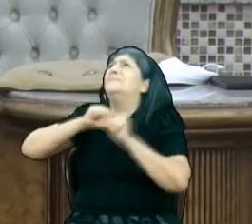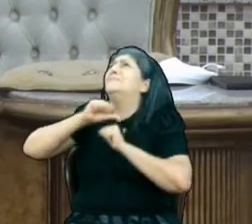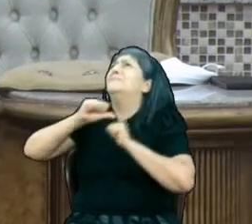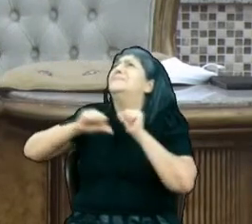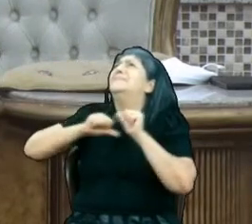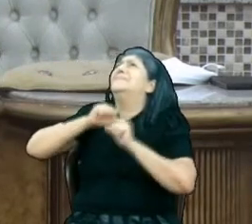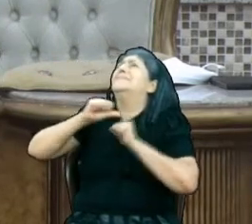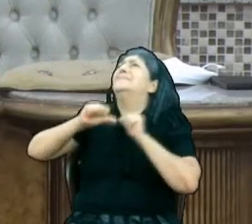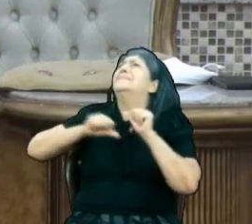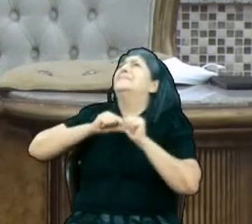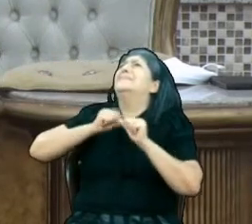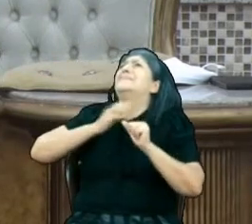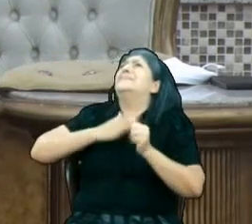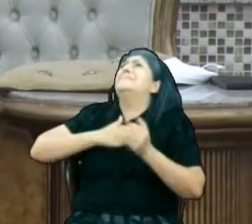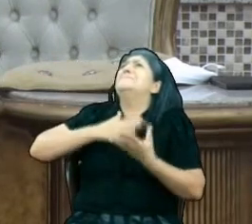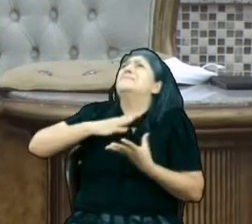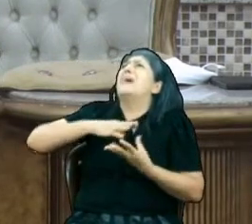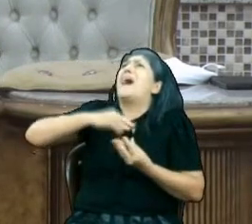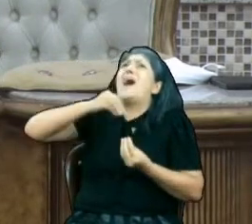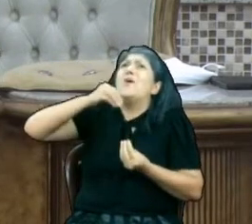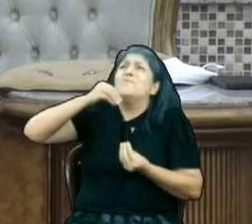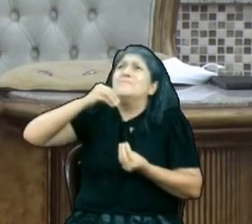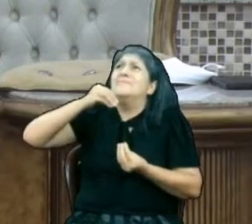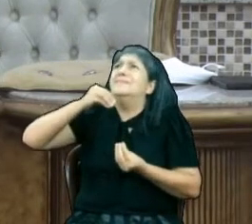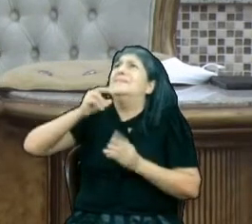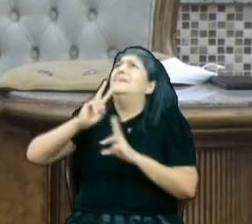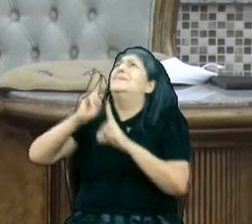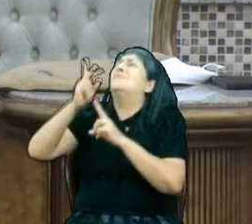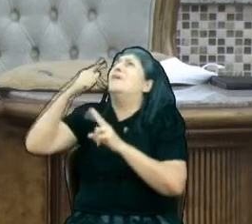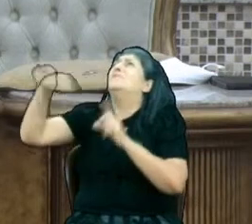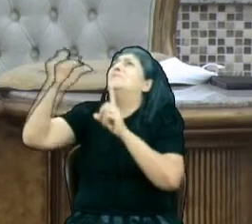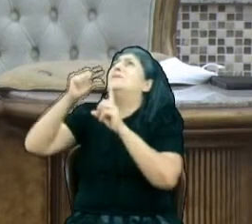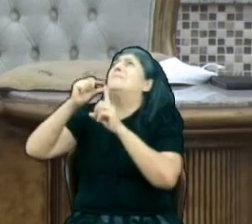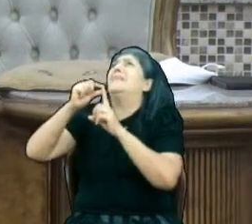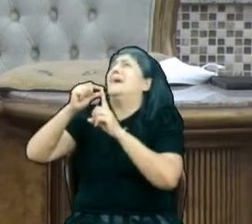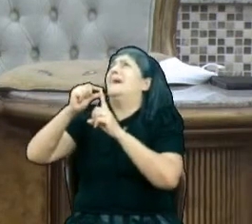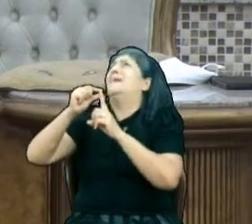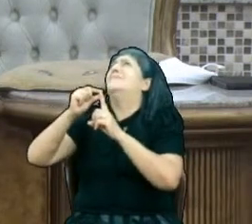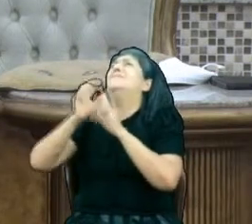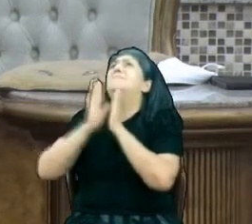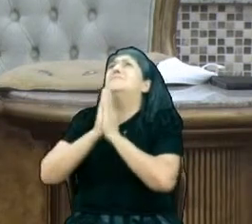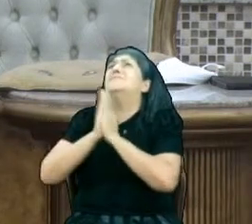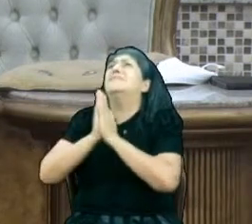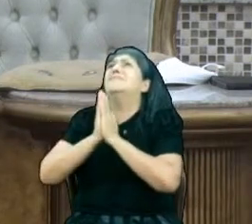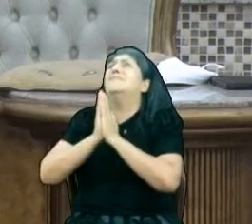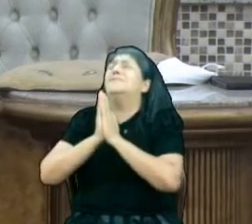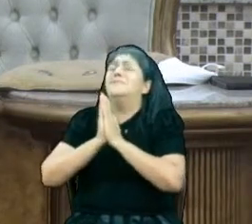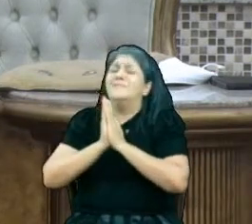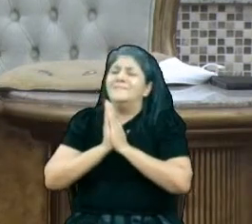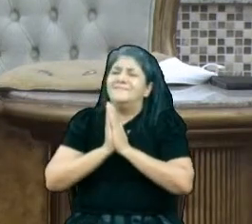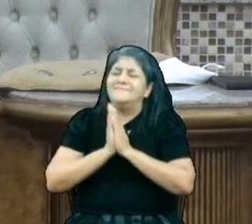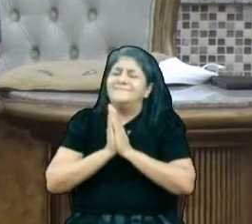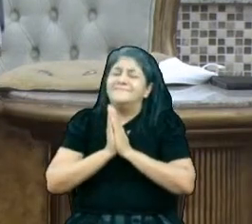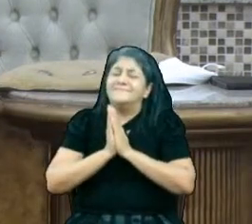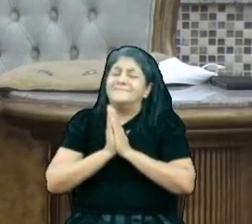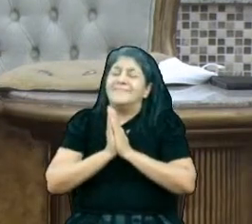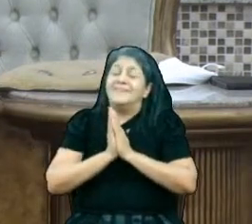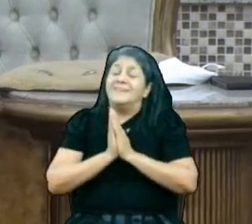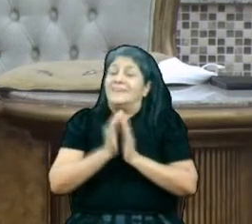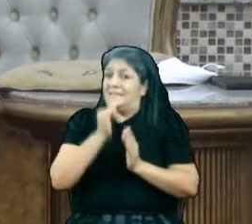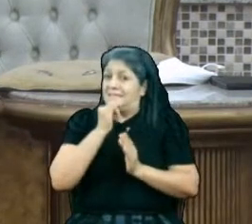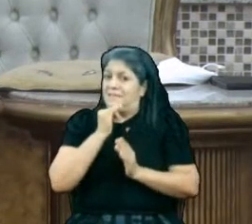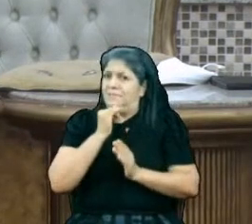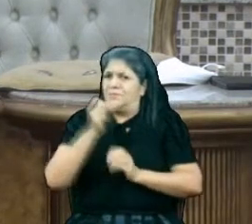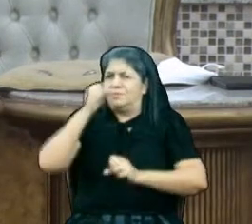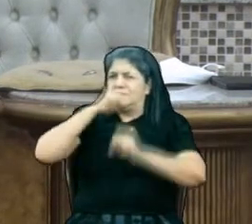o espírito santo pergunta nesta noite será que tem algum crente aqui você é crente participa da ceia do senhor